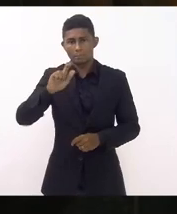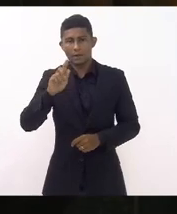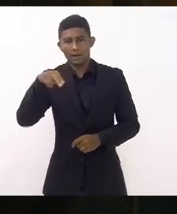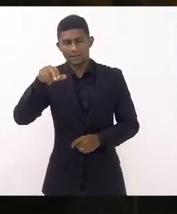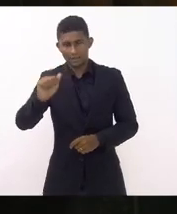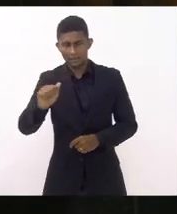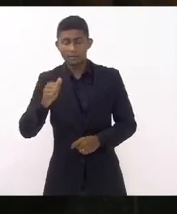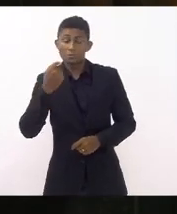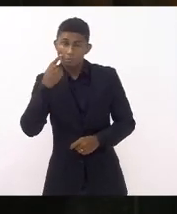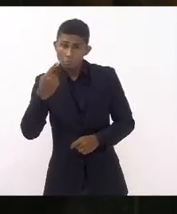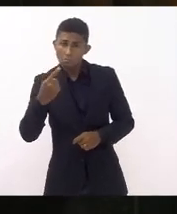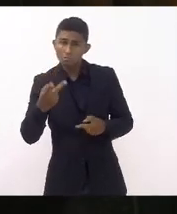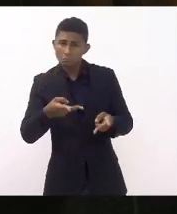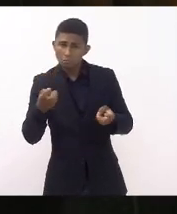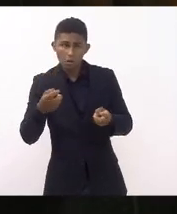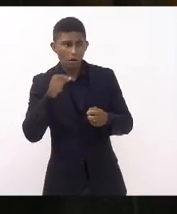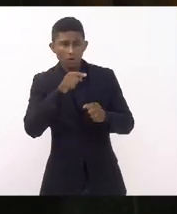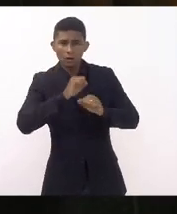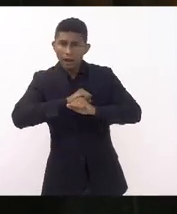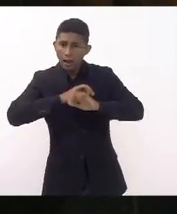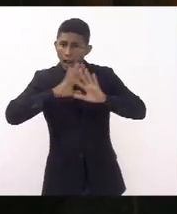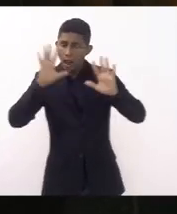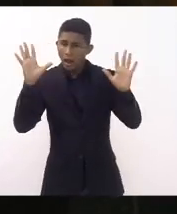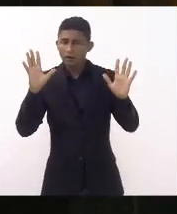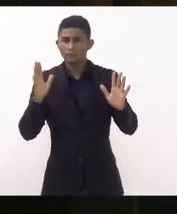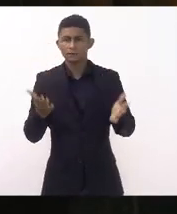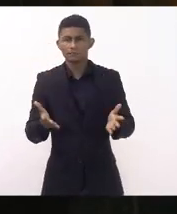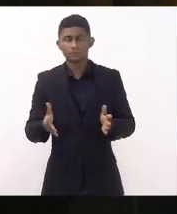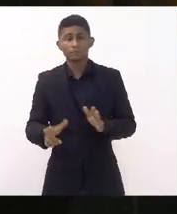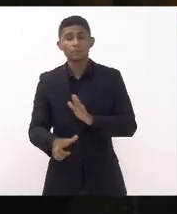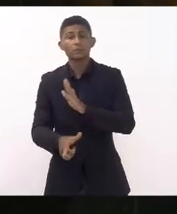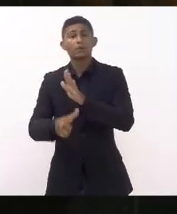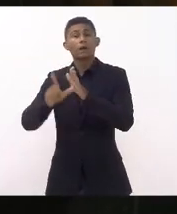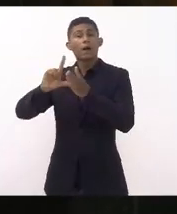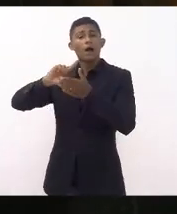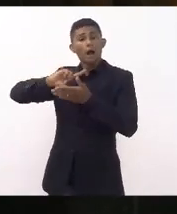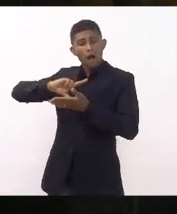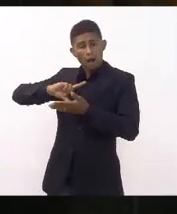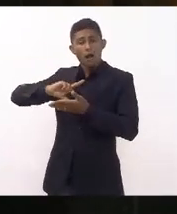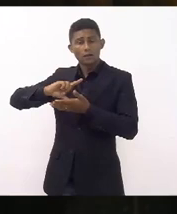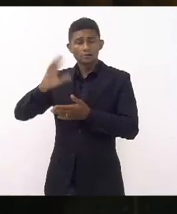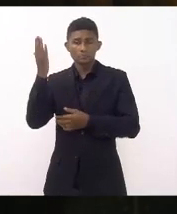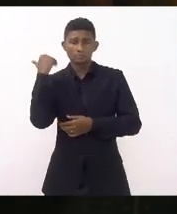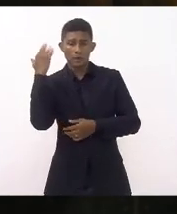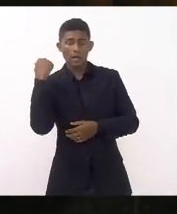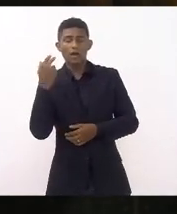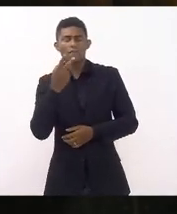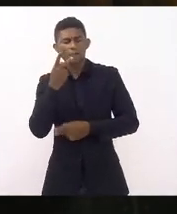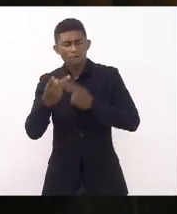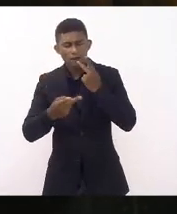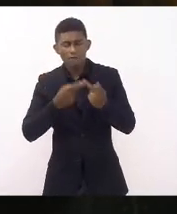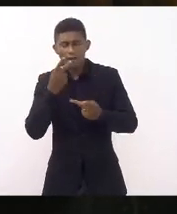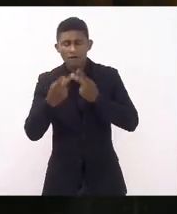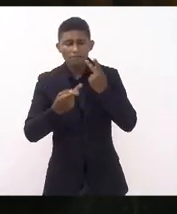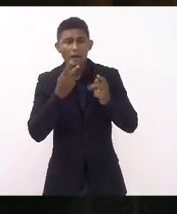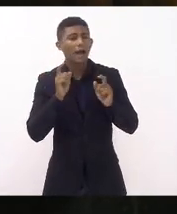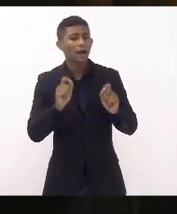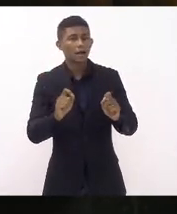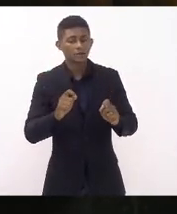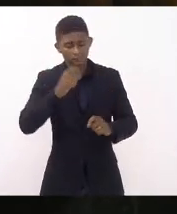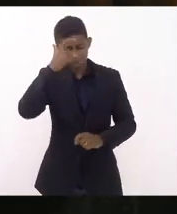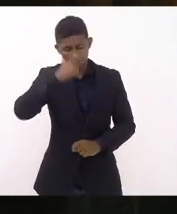outro dia, só quem estava aqui no plenário falando, batendo nessa mesma tecla, era